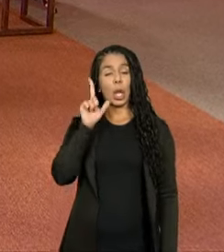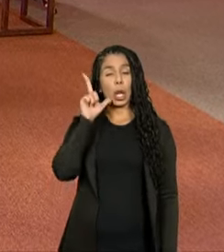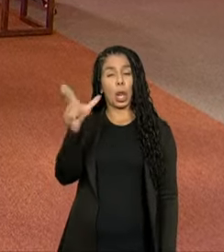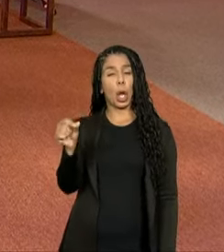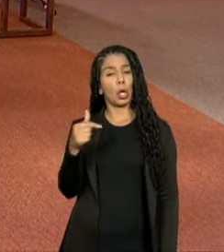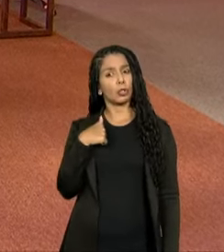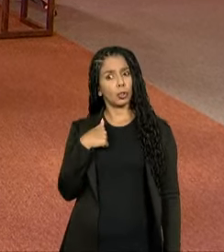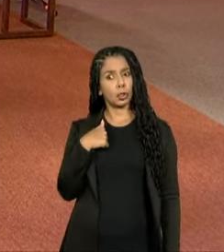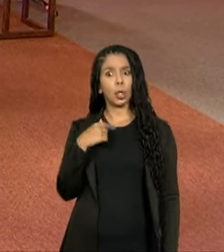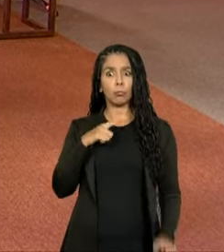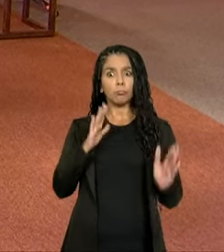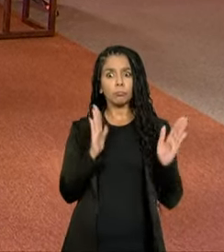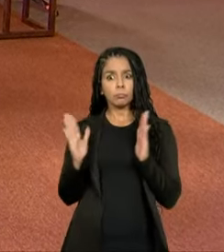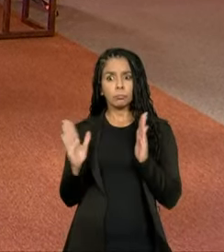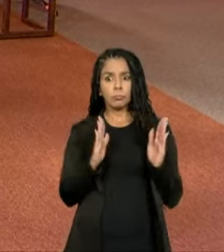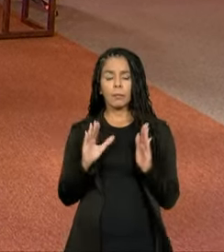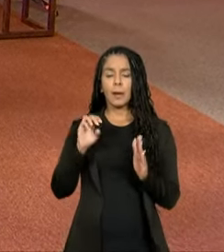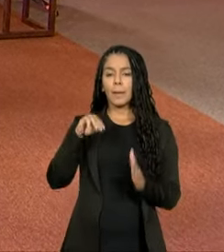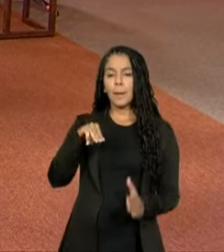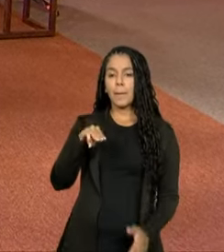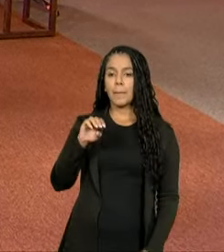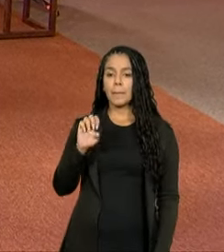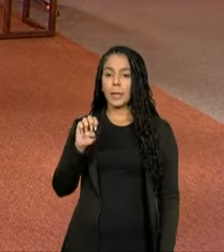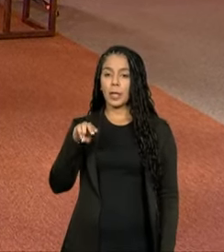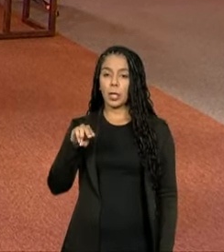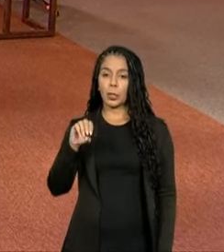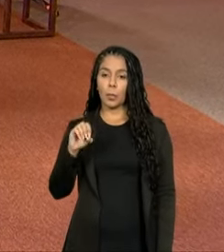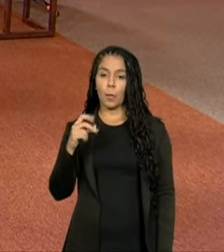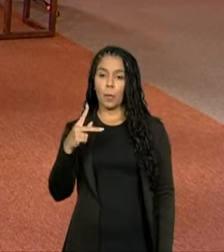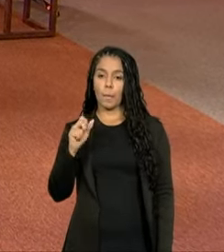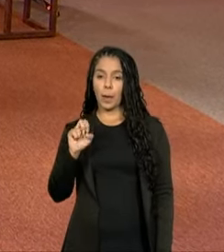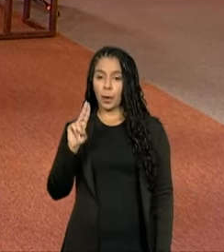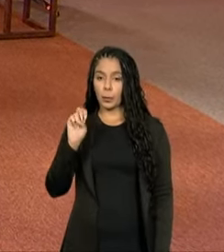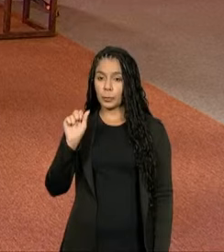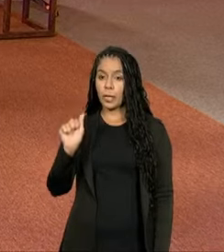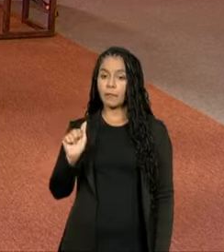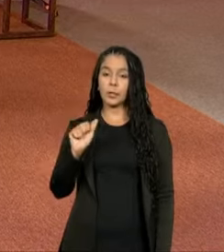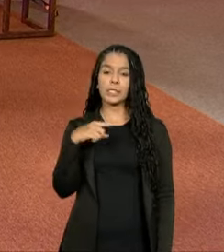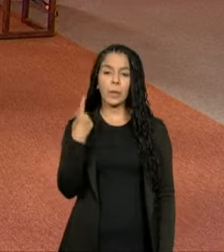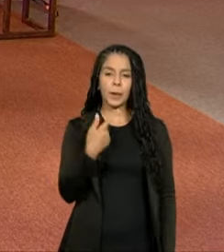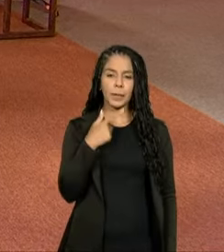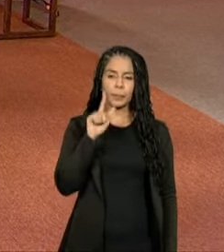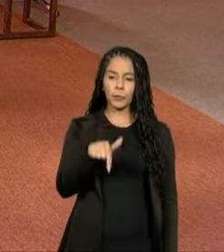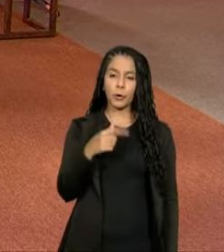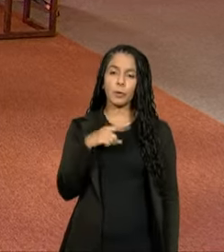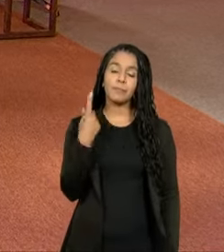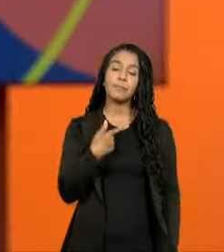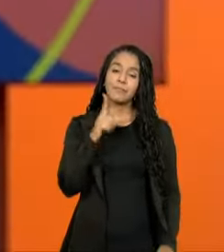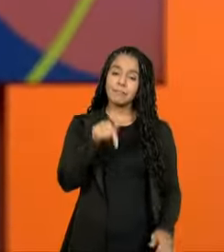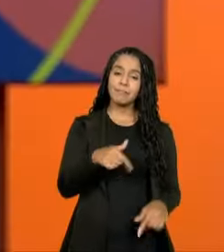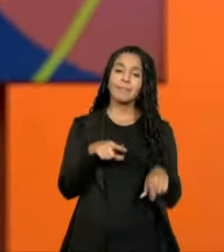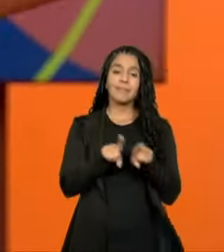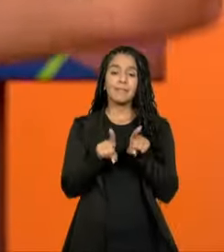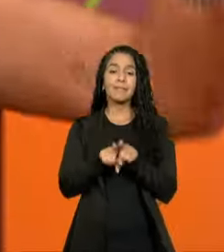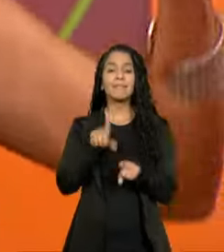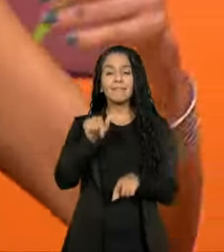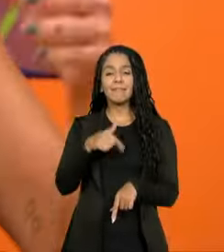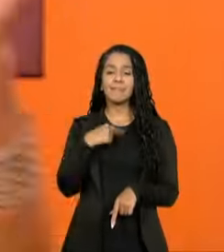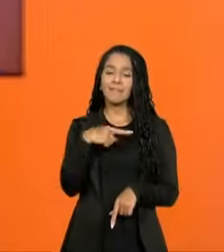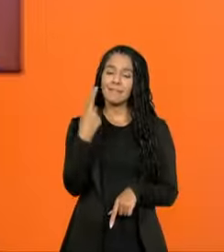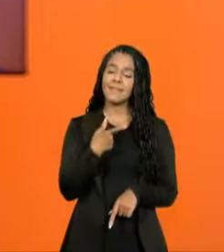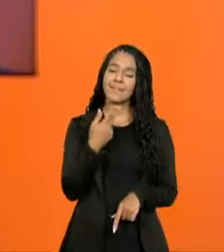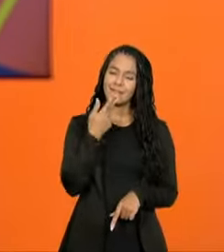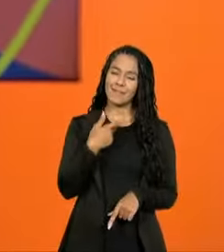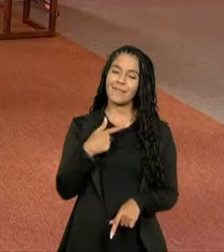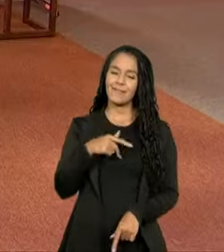não tem... Eu tô tá na menopausa? Eu tô super menopausa. Ai, gente, meu Deus do céu. Super agora, menopausa. Vamos